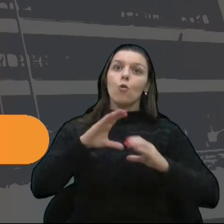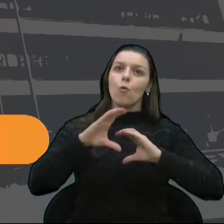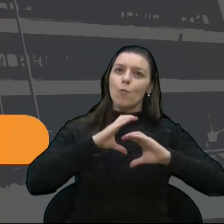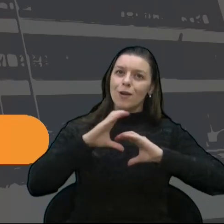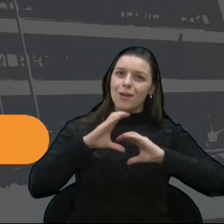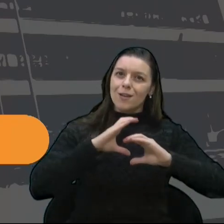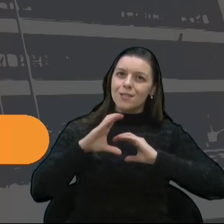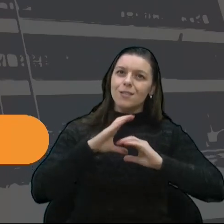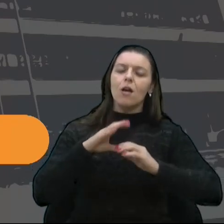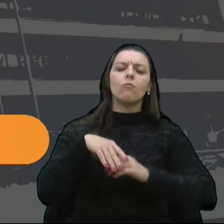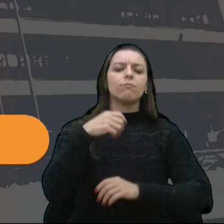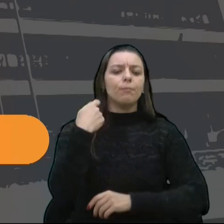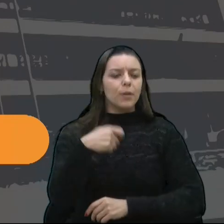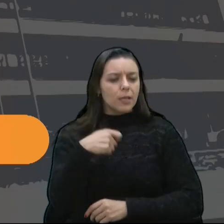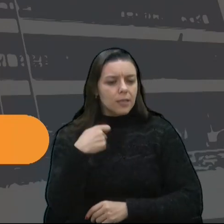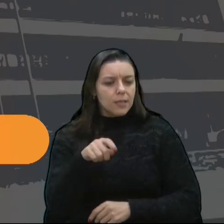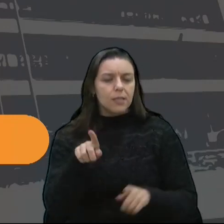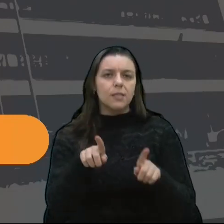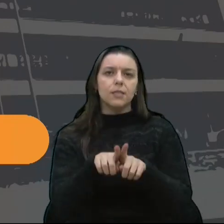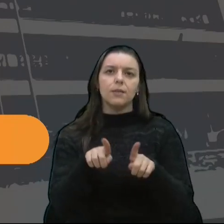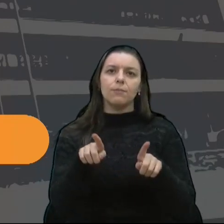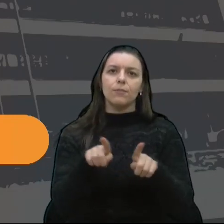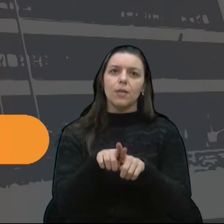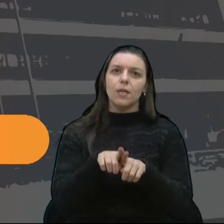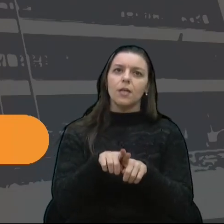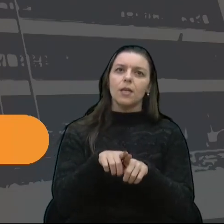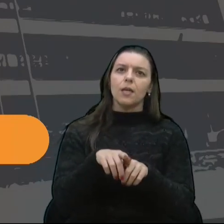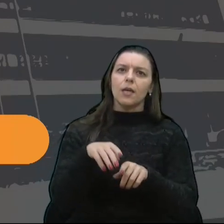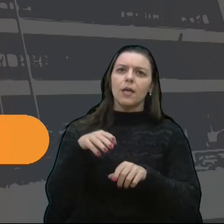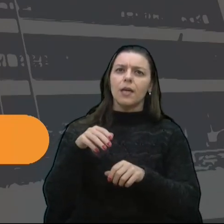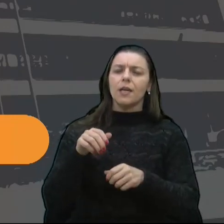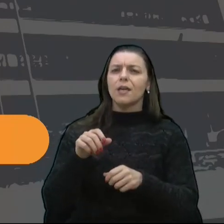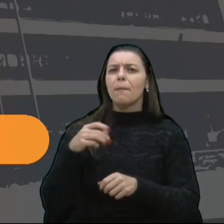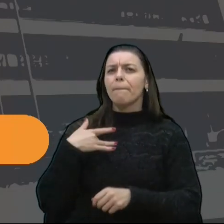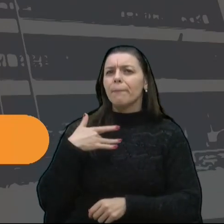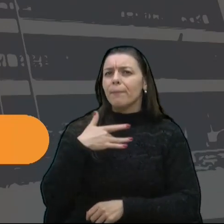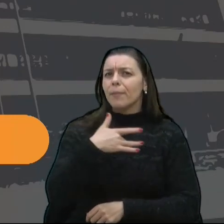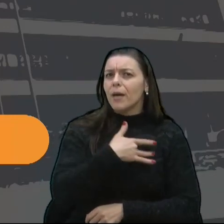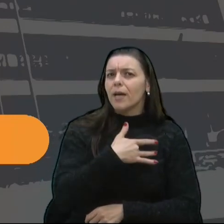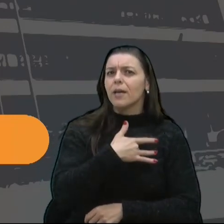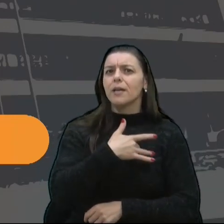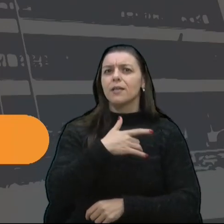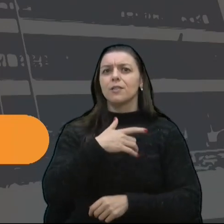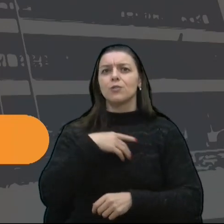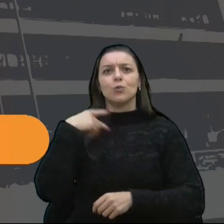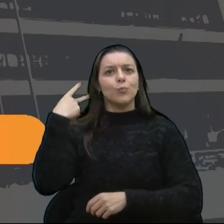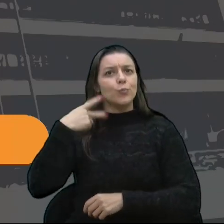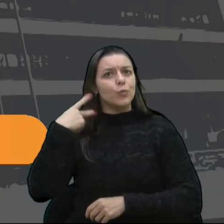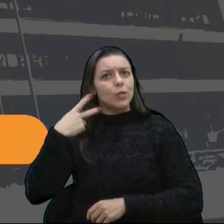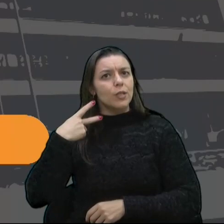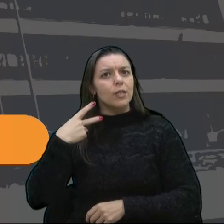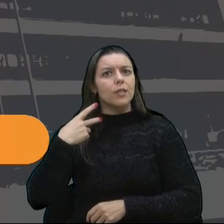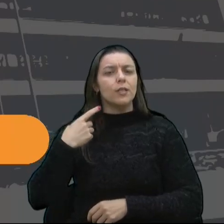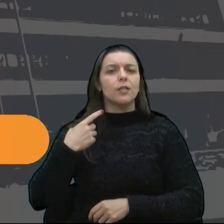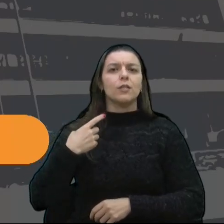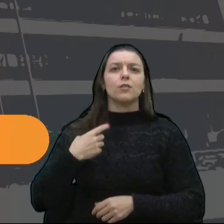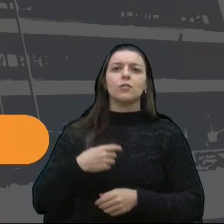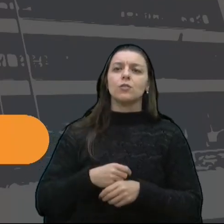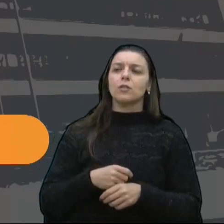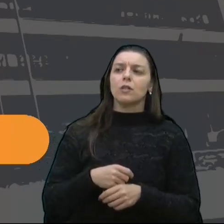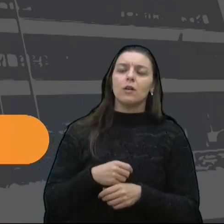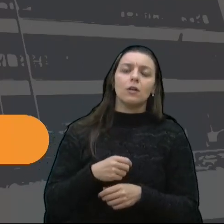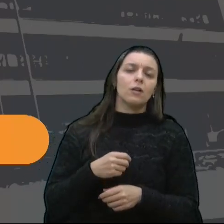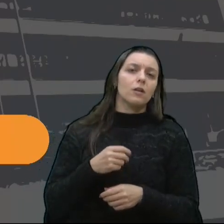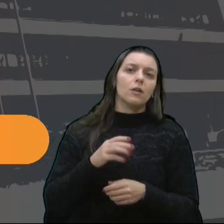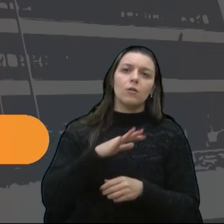comunicação, isso é muito necessário, mesmo que você seja de medicina, seja da política, seja do que for. Qualquer